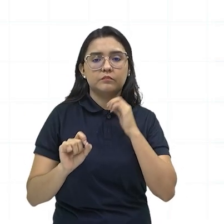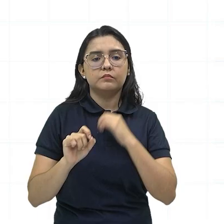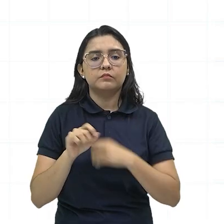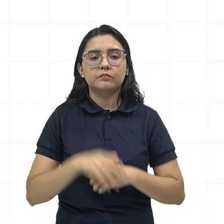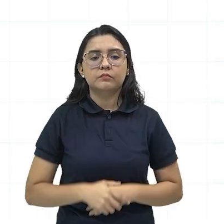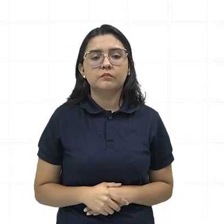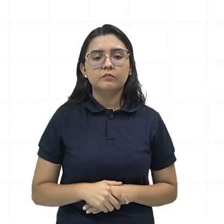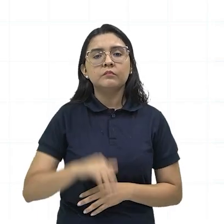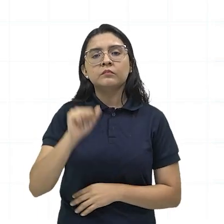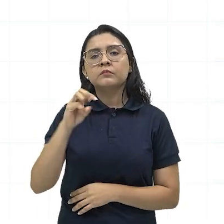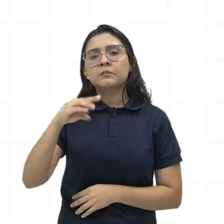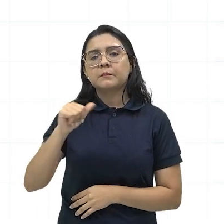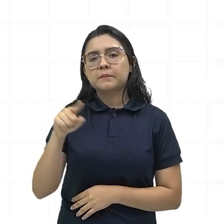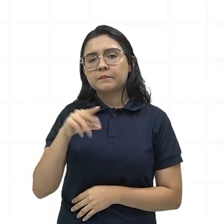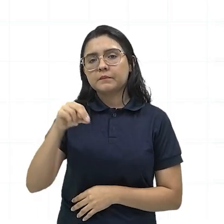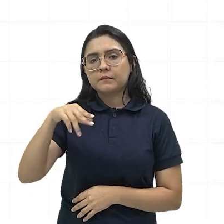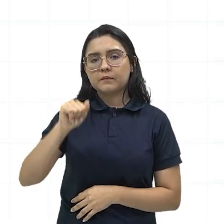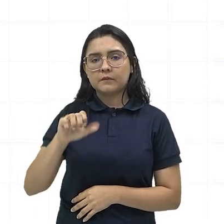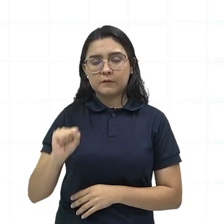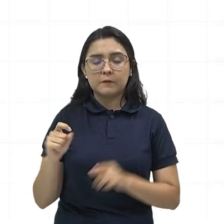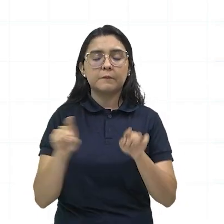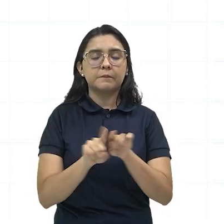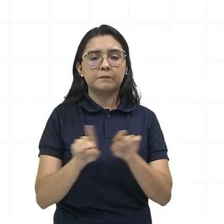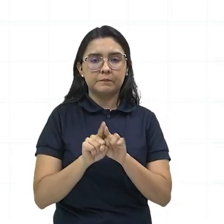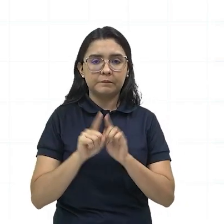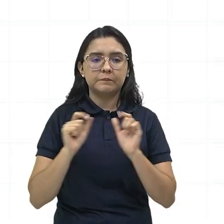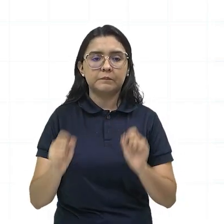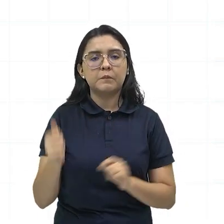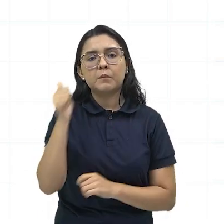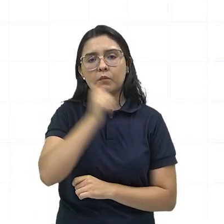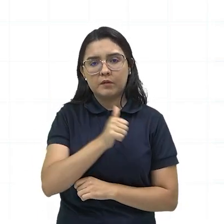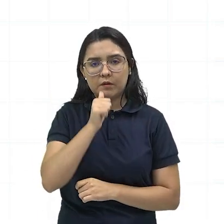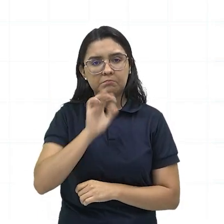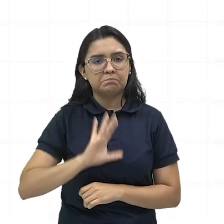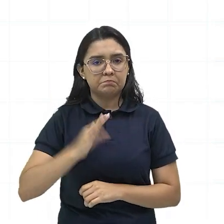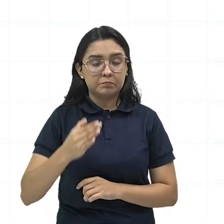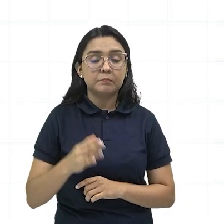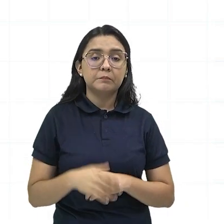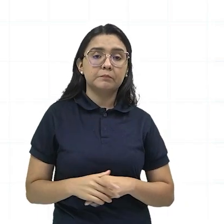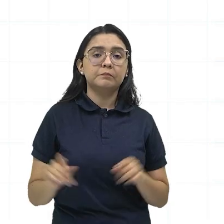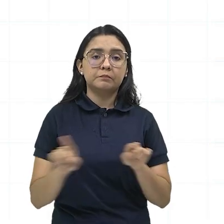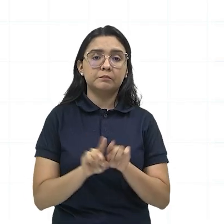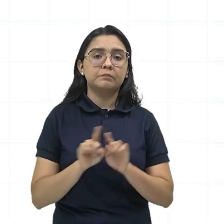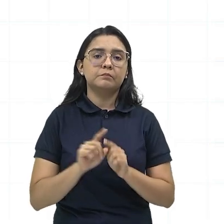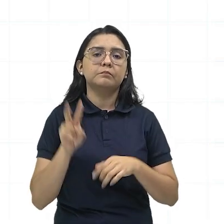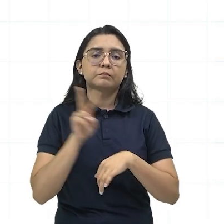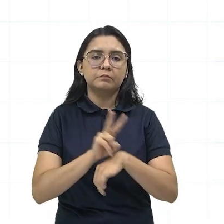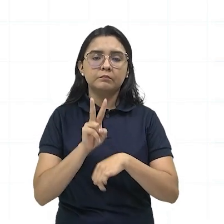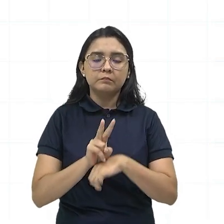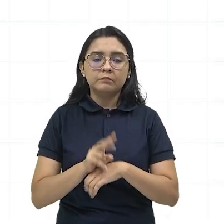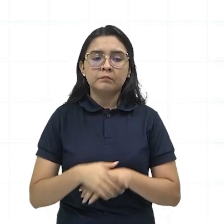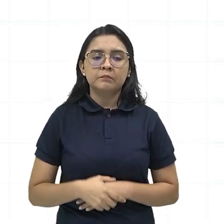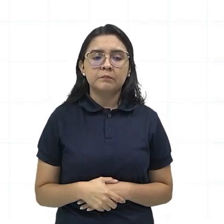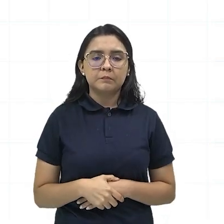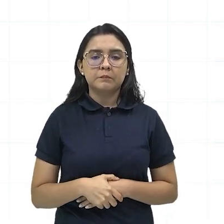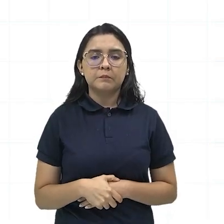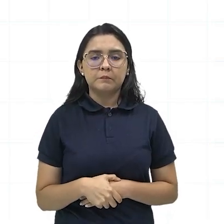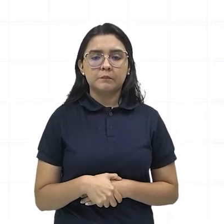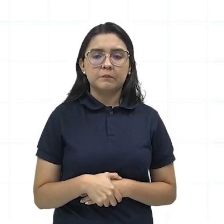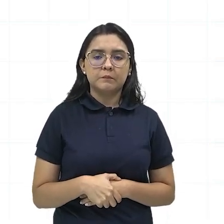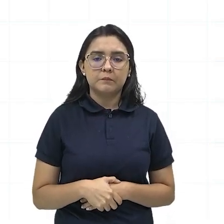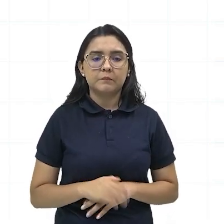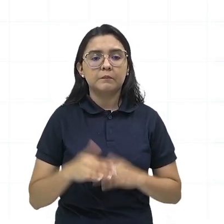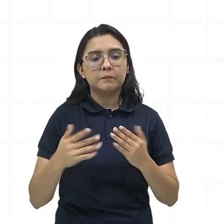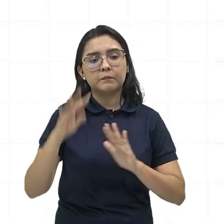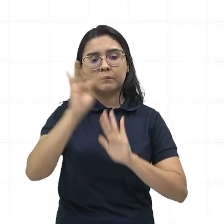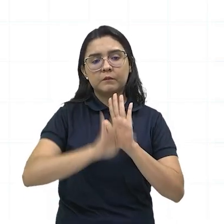que também eram guerreiras lendárias europeias, né? E defendiam, tal qual as Icamiabas, a sua terra. Então, no